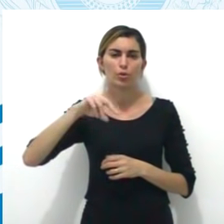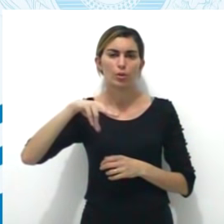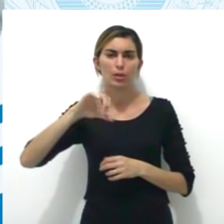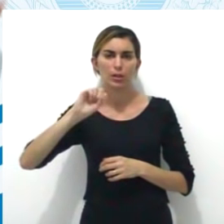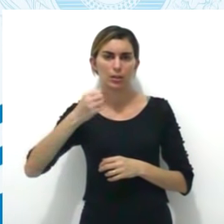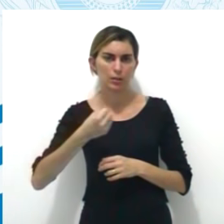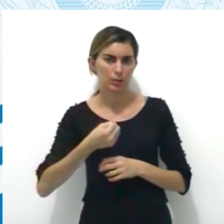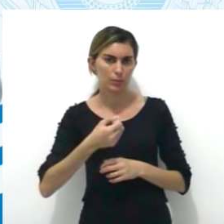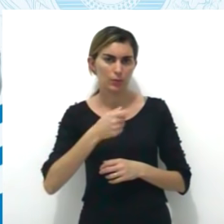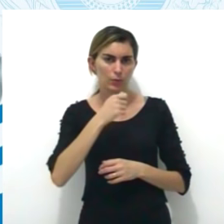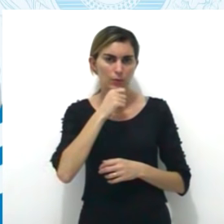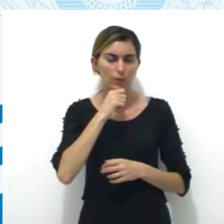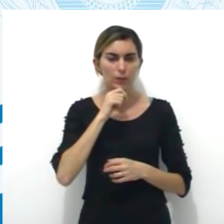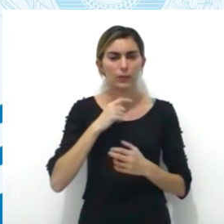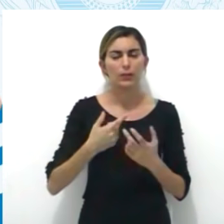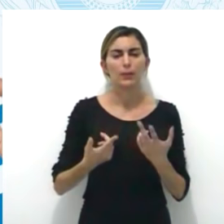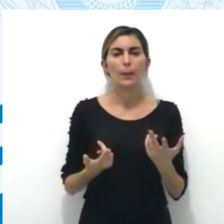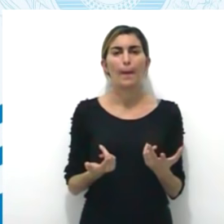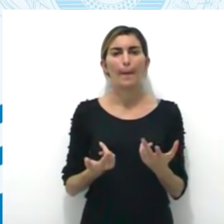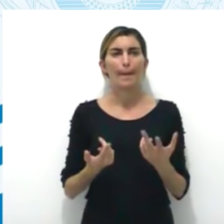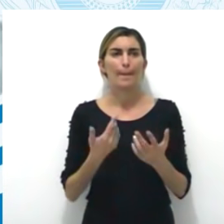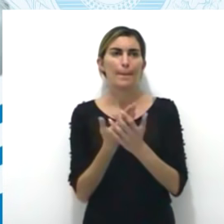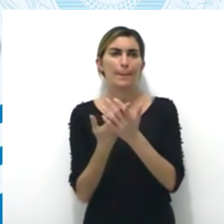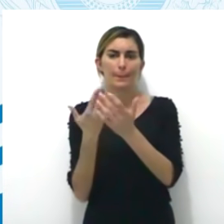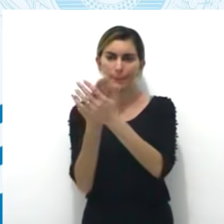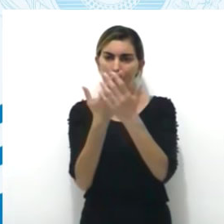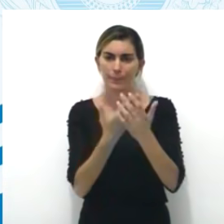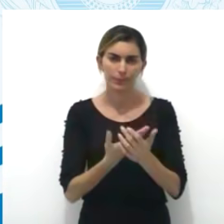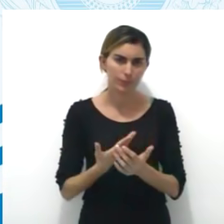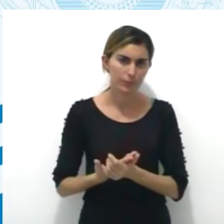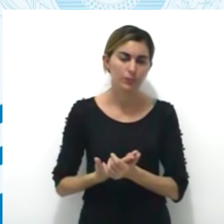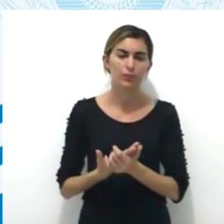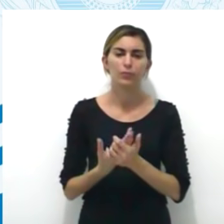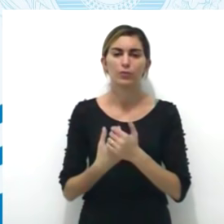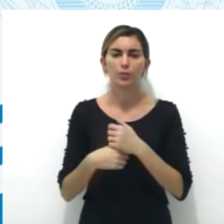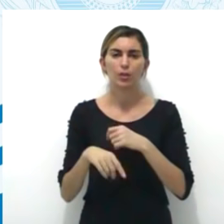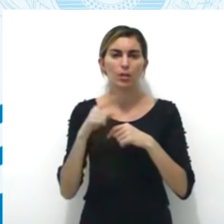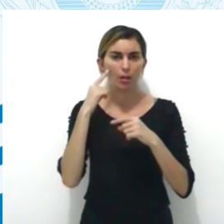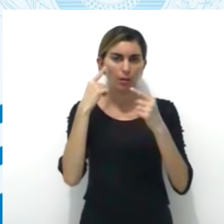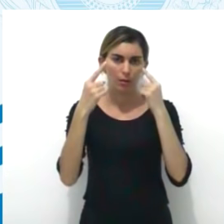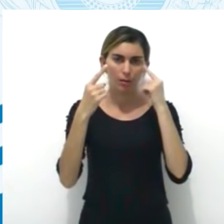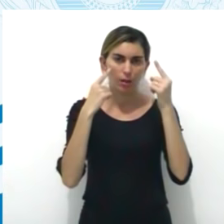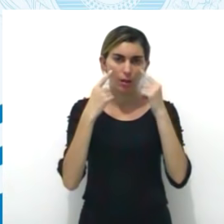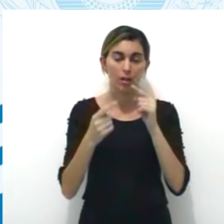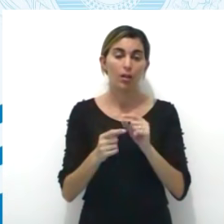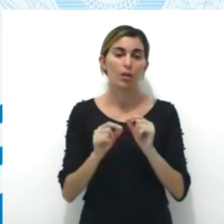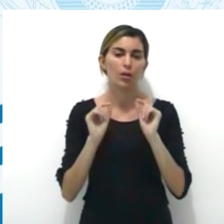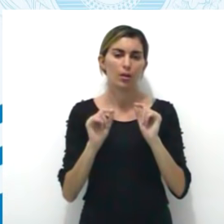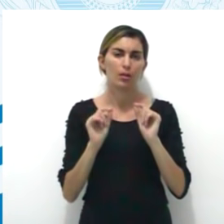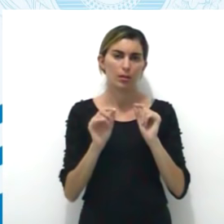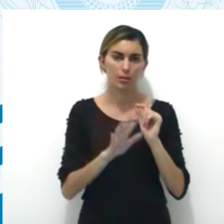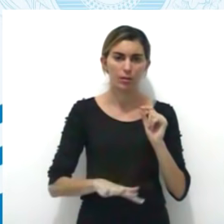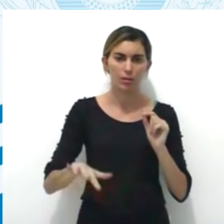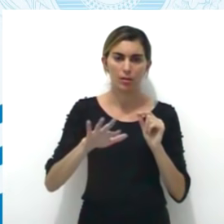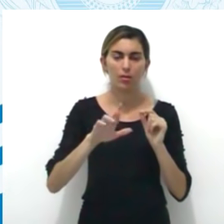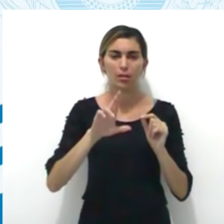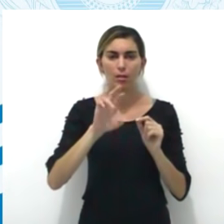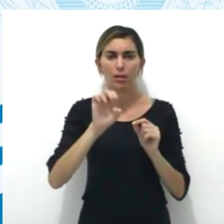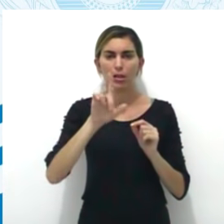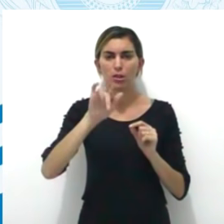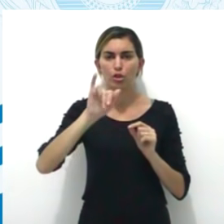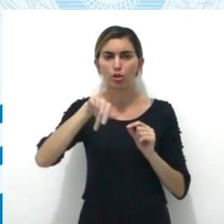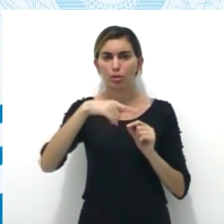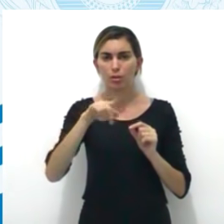sem métodos empíricos de estudos, e suas ideias estão no campo de quê?